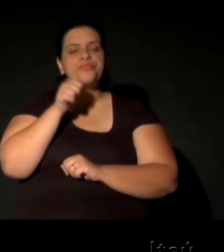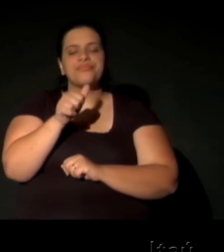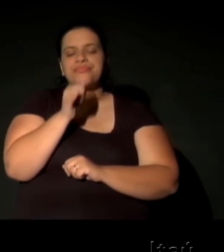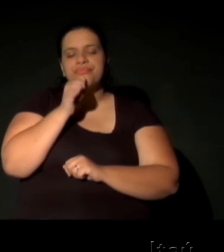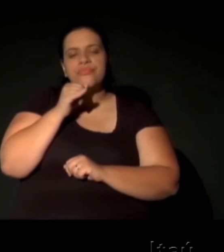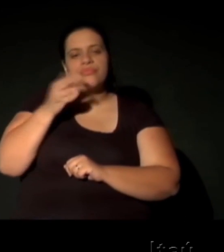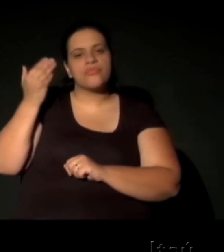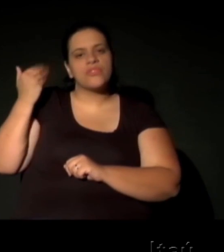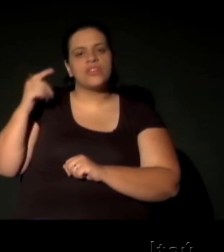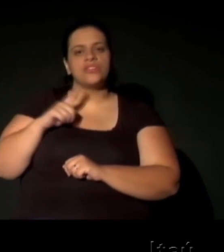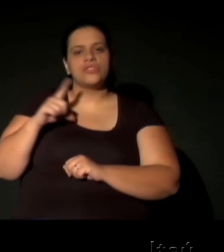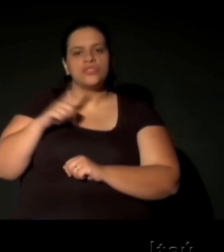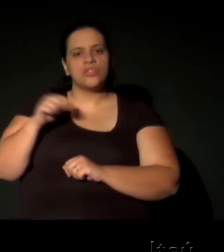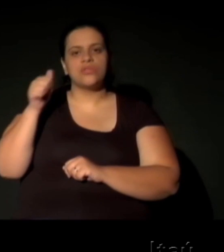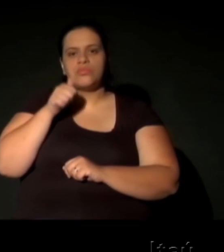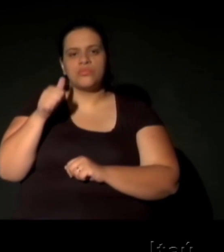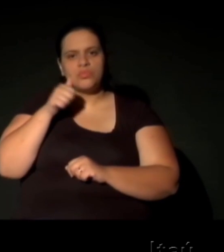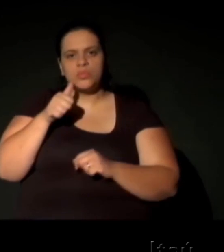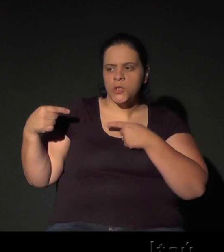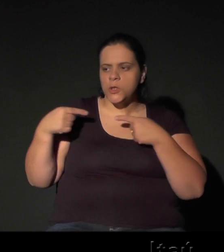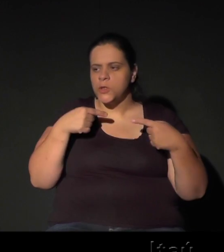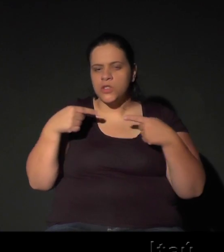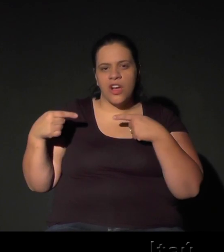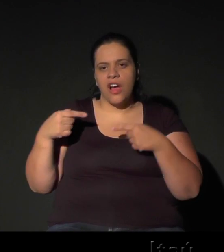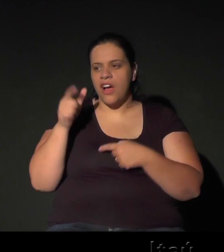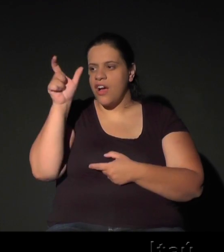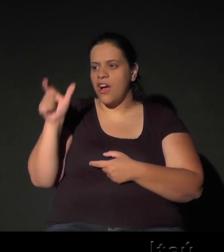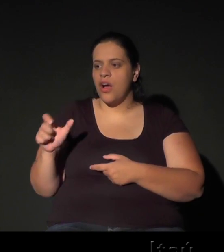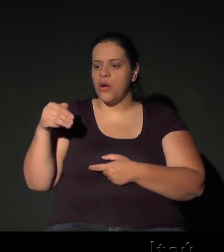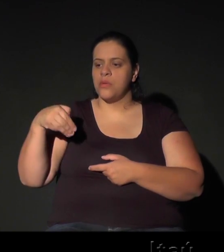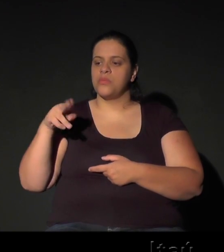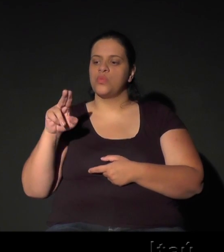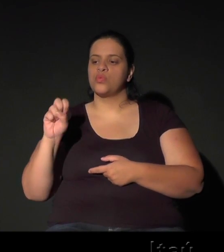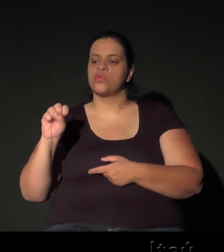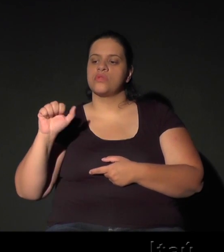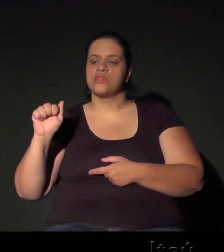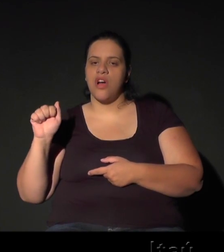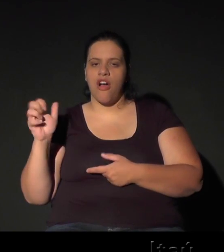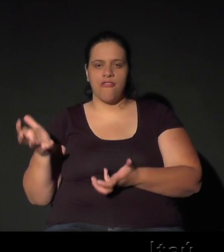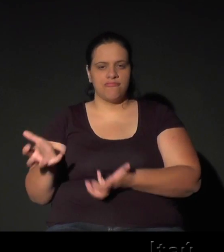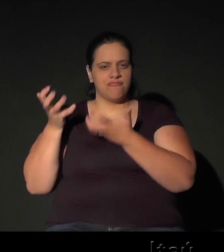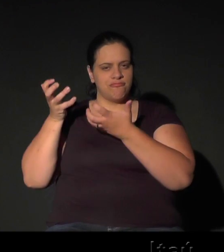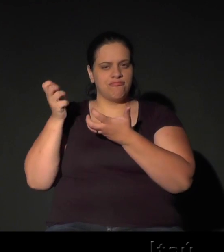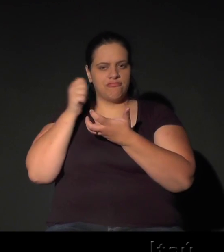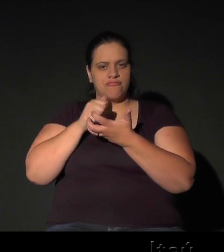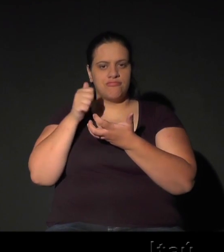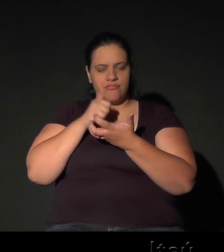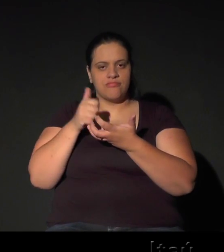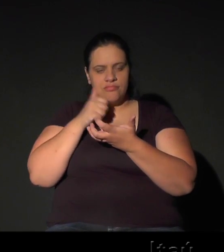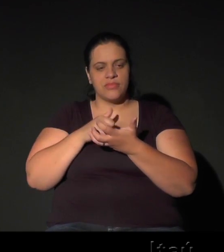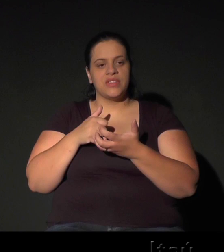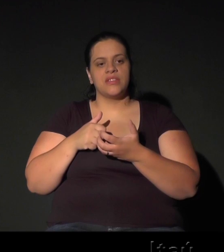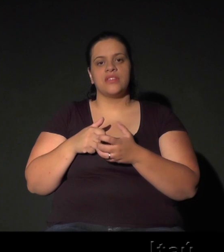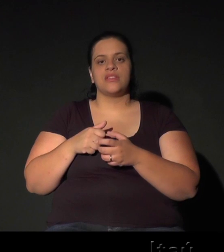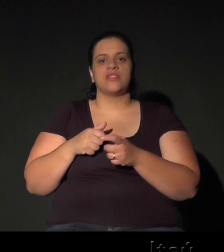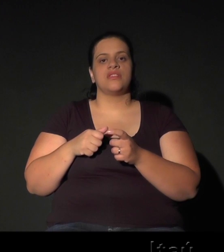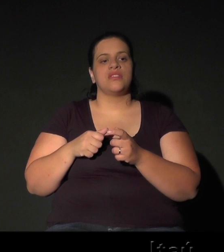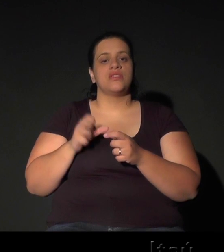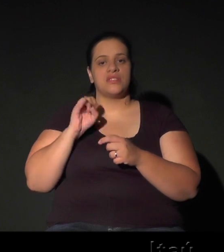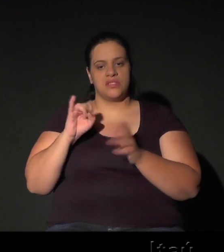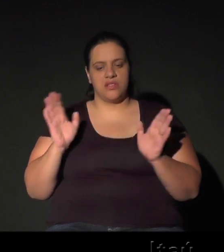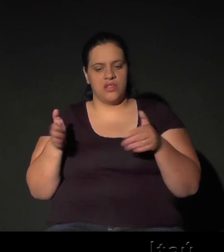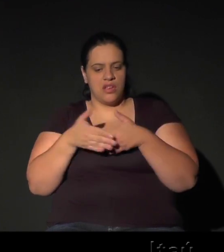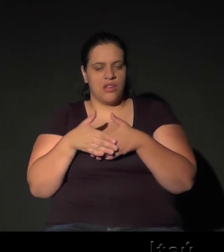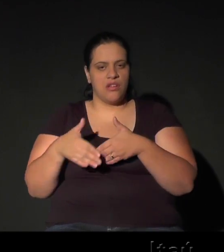né Eh eh competido eram chamadas de musa era as musas né se cobria as suas peripécias né ou